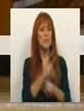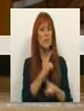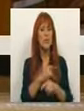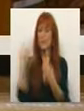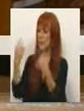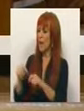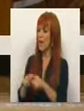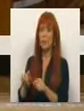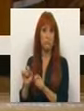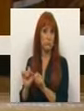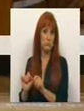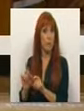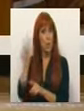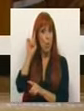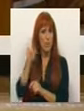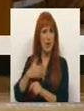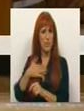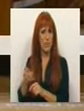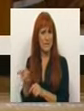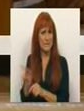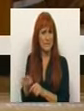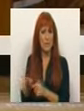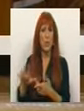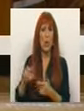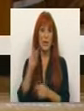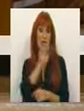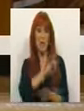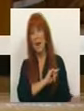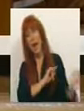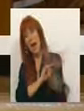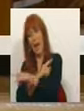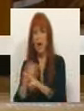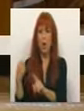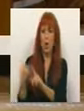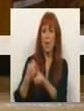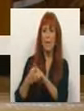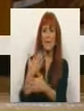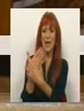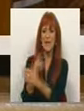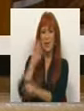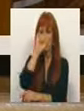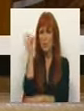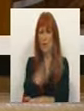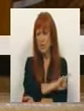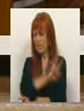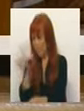cumulativamente detenham a qualidade de bombeiro voluntário quando são chamados para combater um incêndio